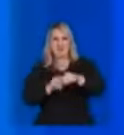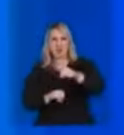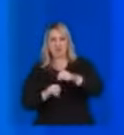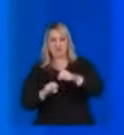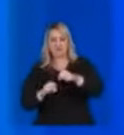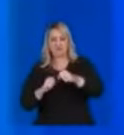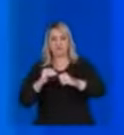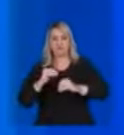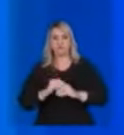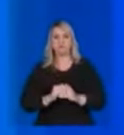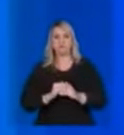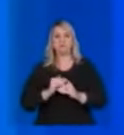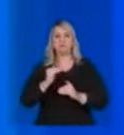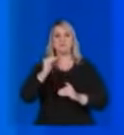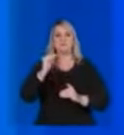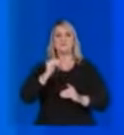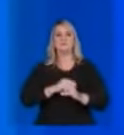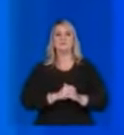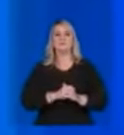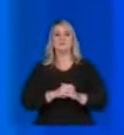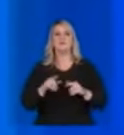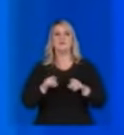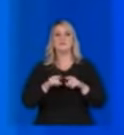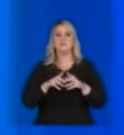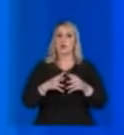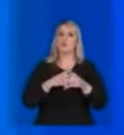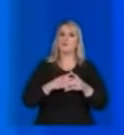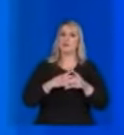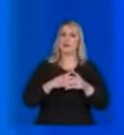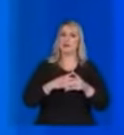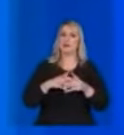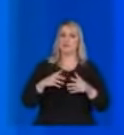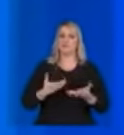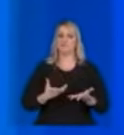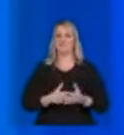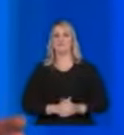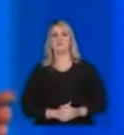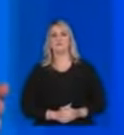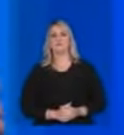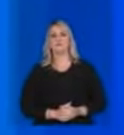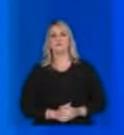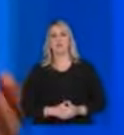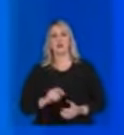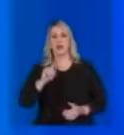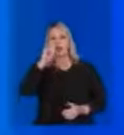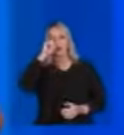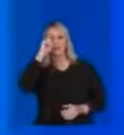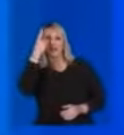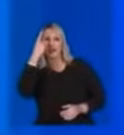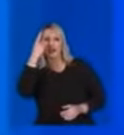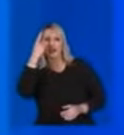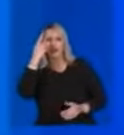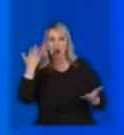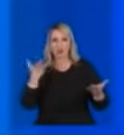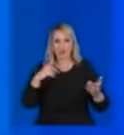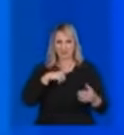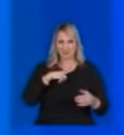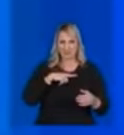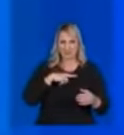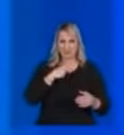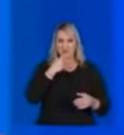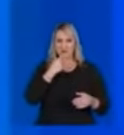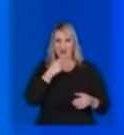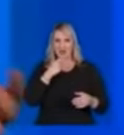voltaram a recrudescer né e e complicaram um pouco a situação uma das das ideias que se tem e que se